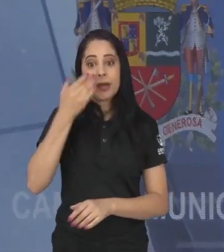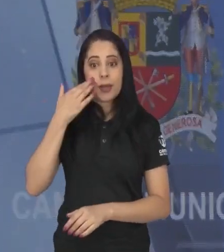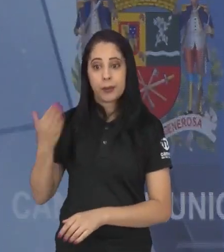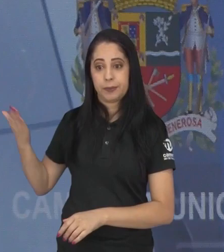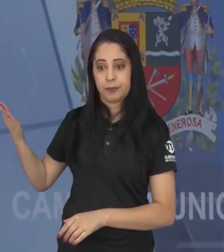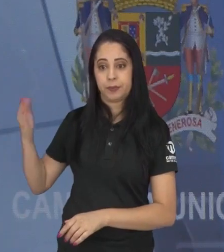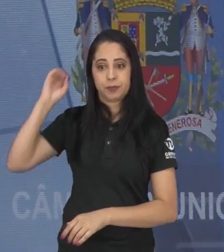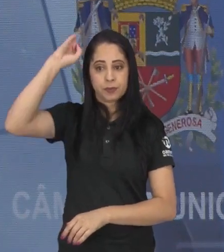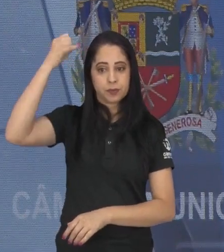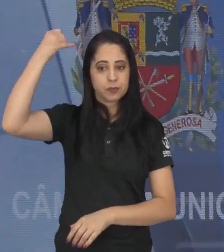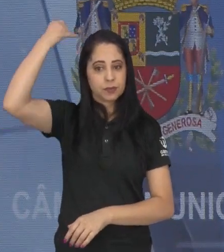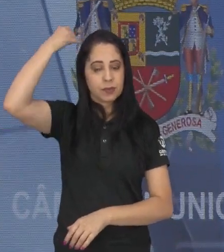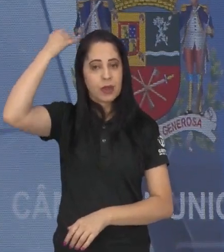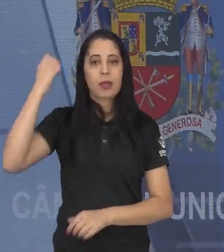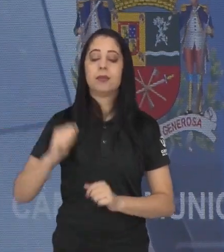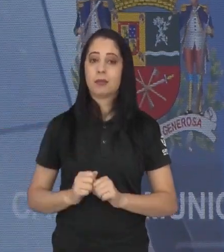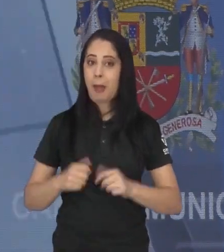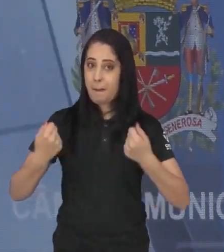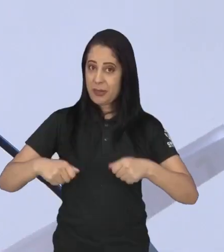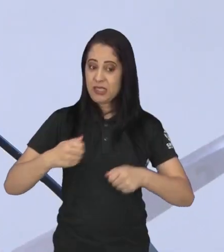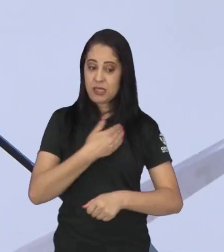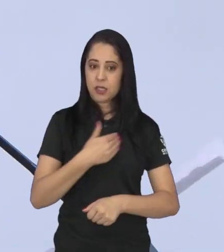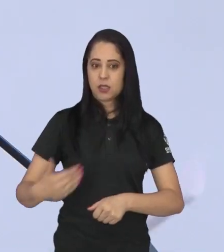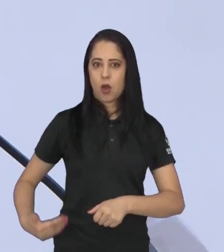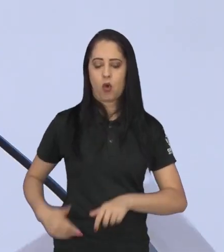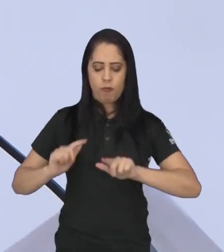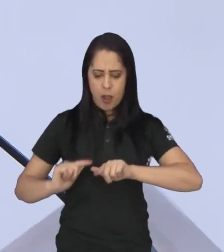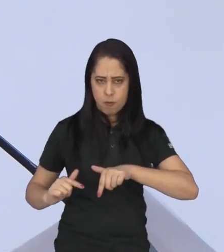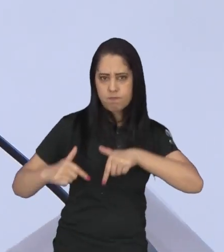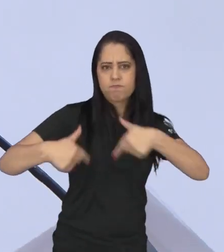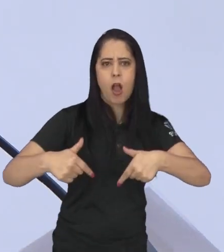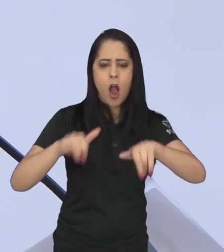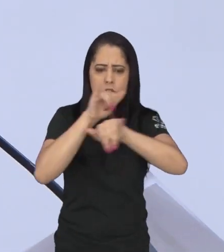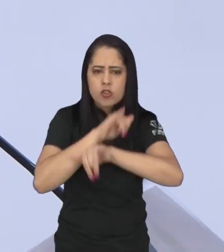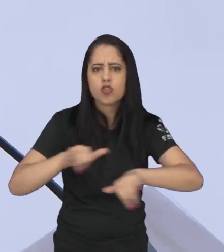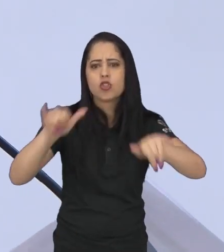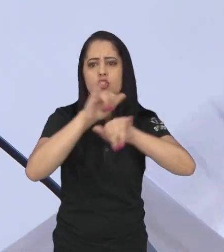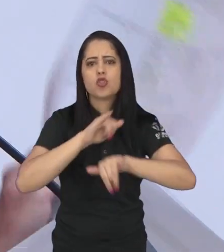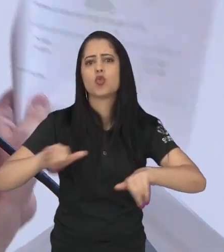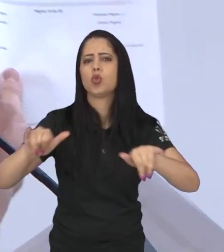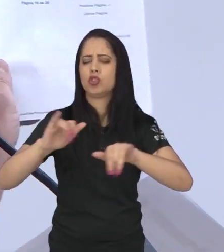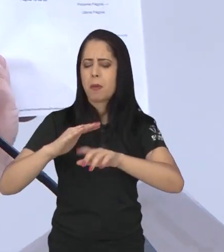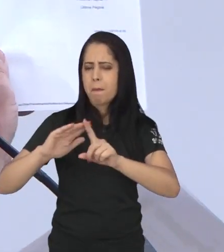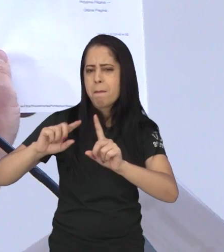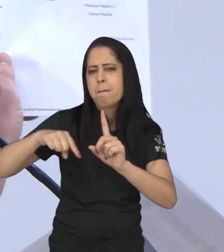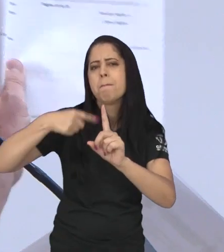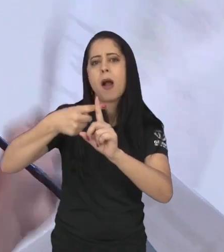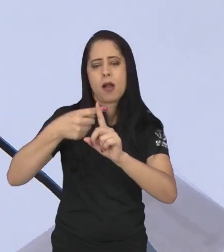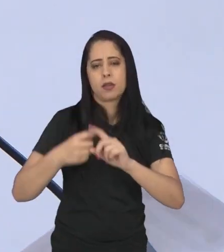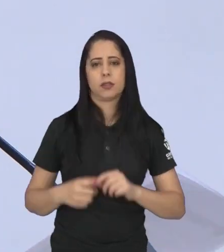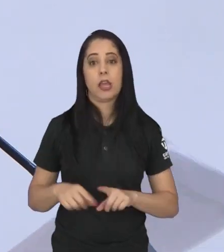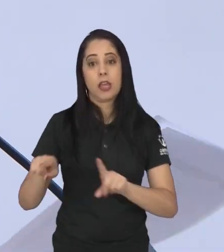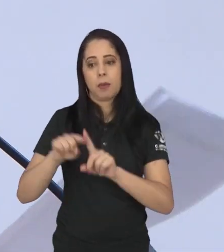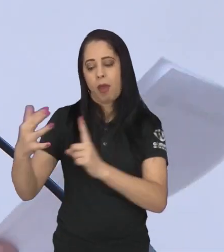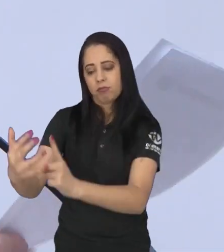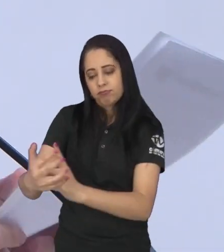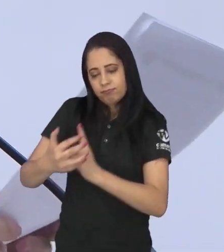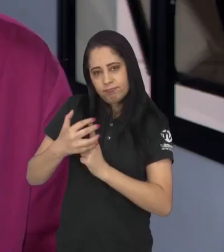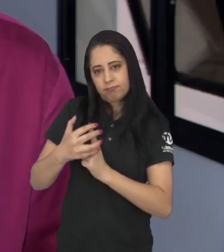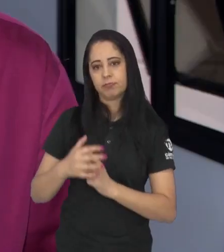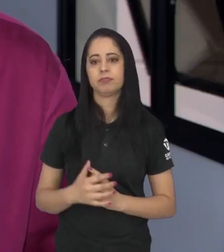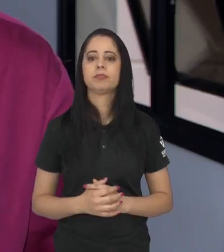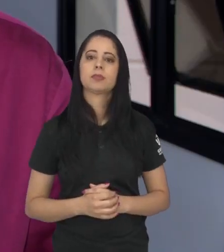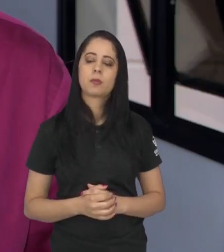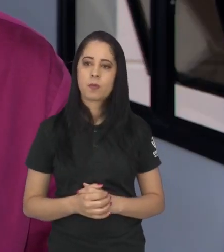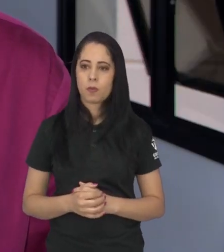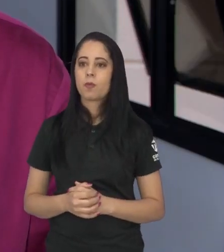preciso mais mobilização do poder público para ampliar a consciência e o acolhimento às pessoas com HIV.